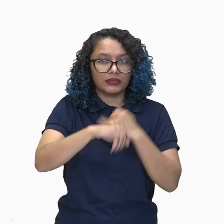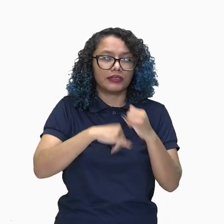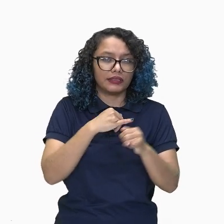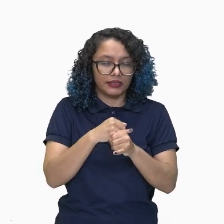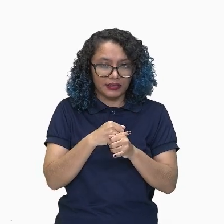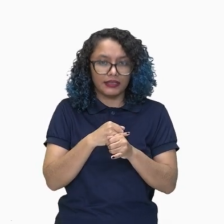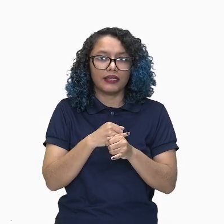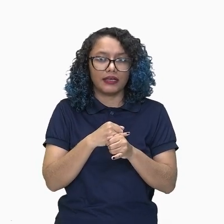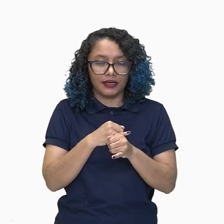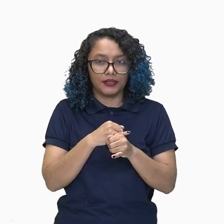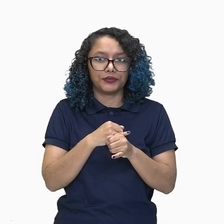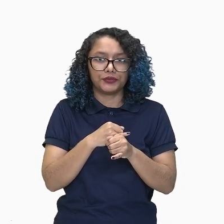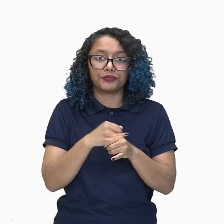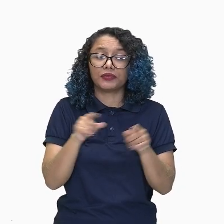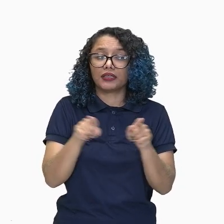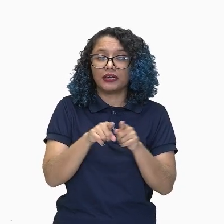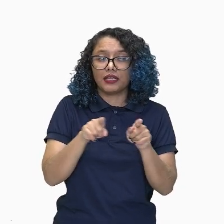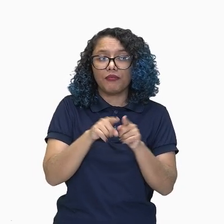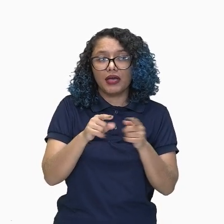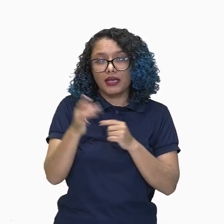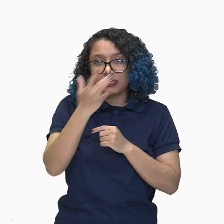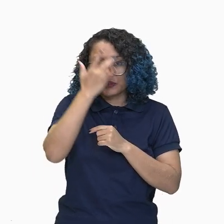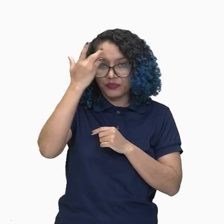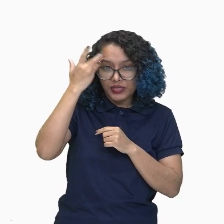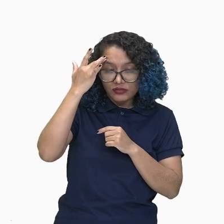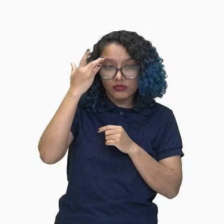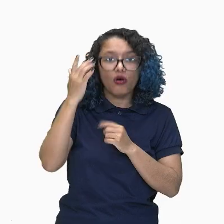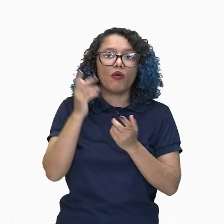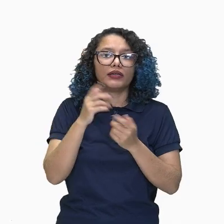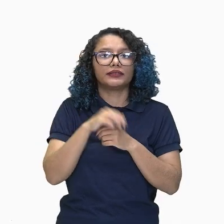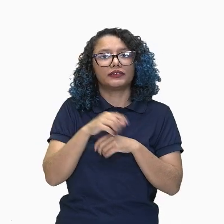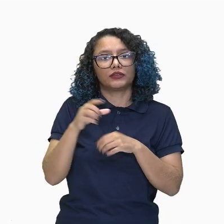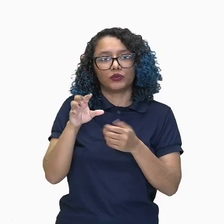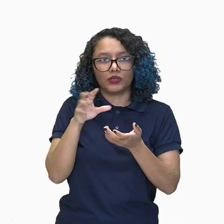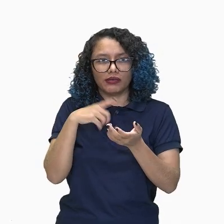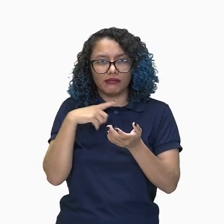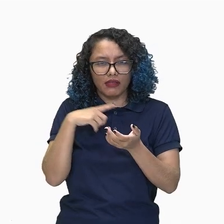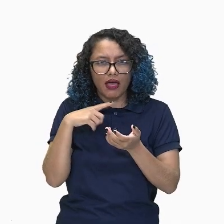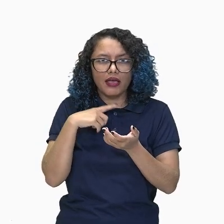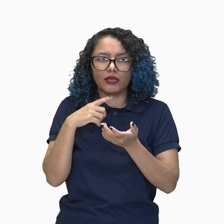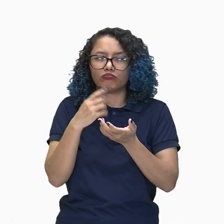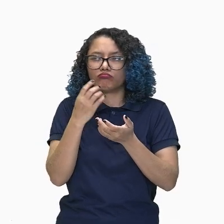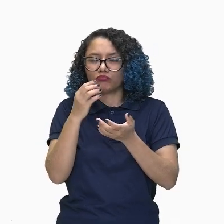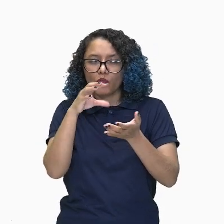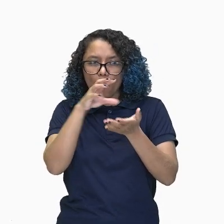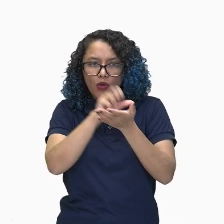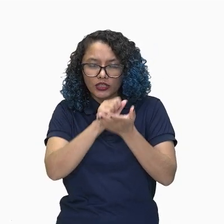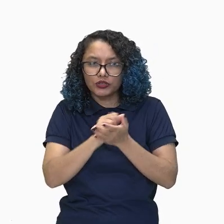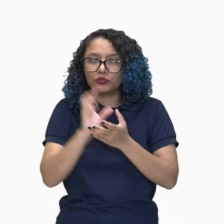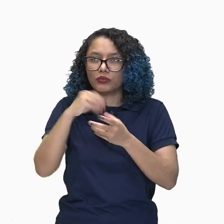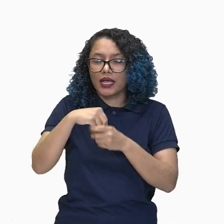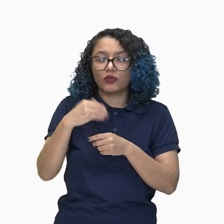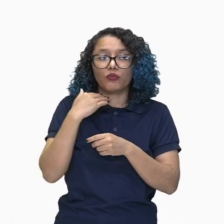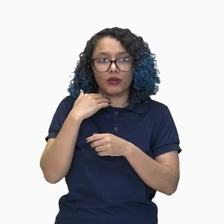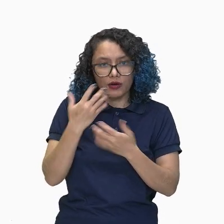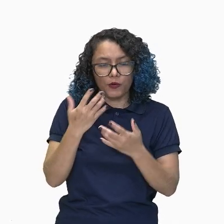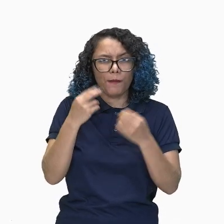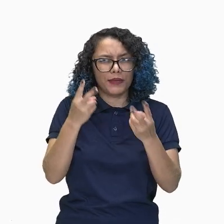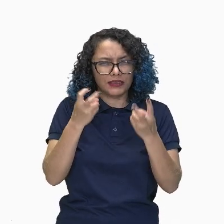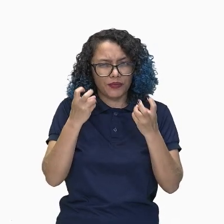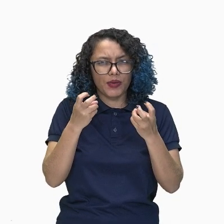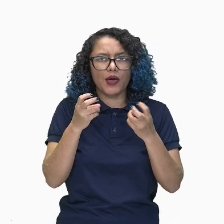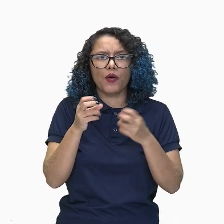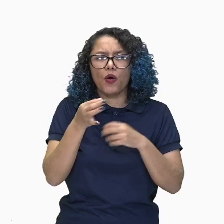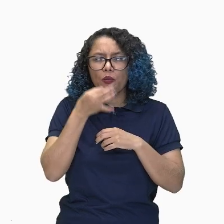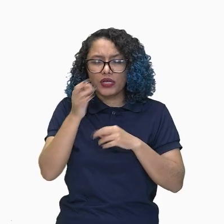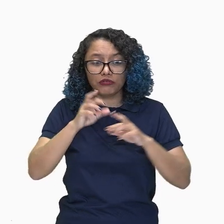internet, nos usuários, nos clientes do banco. Então percebe que são visões diferentes em relação a um fato. Então observem que a opinião